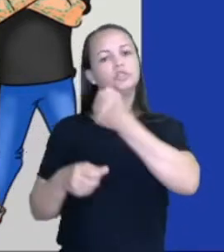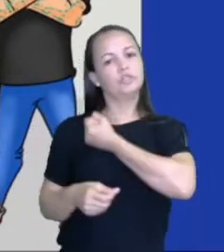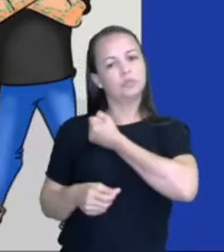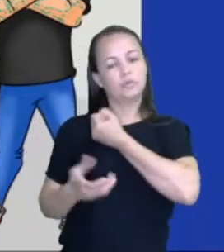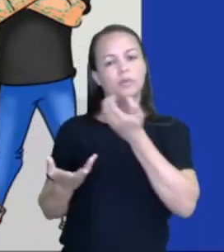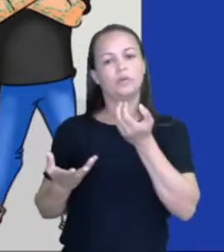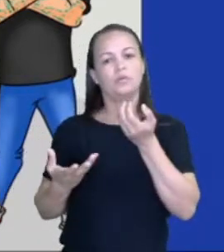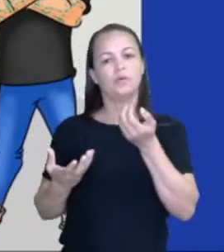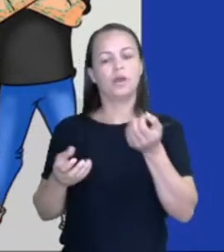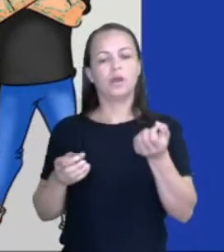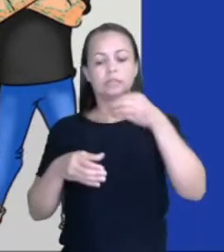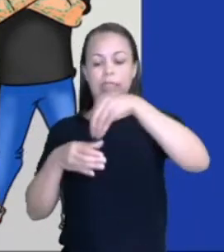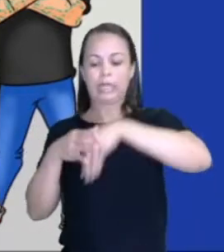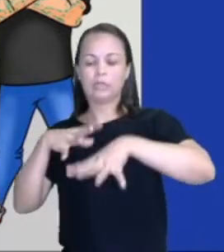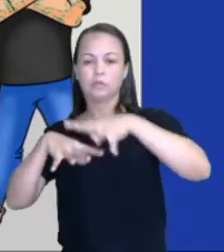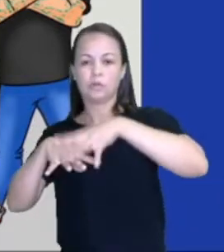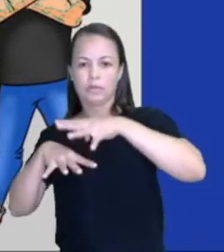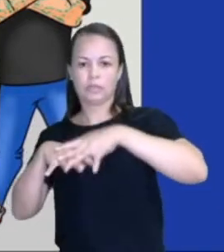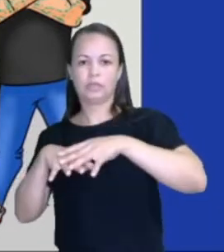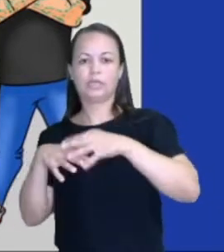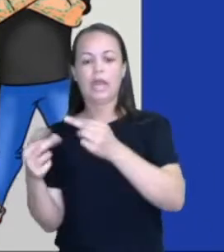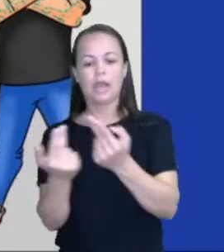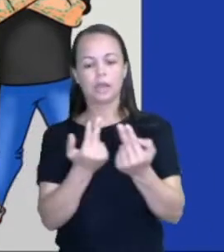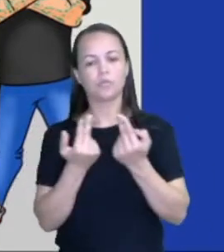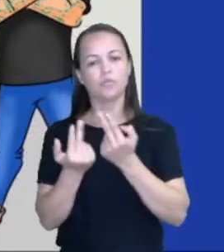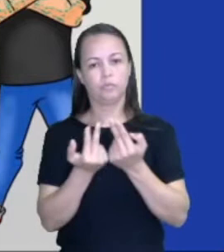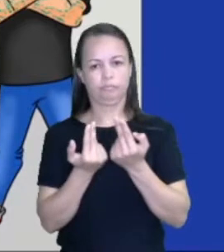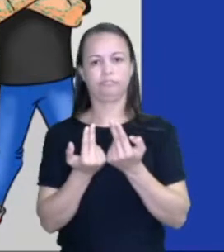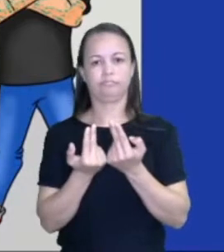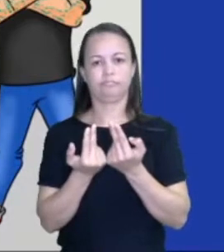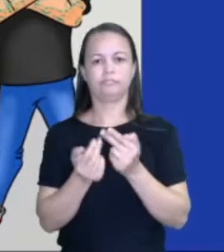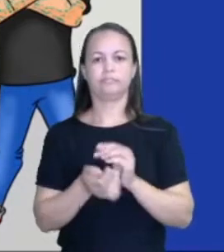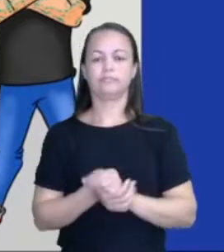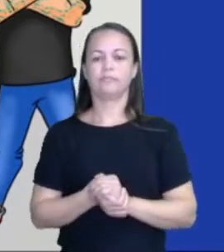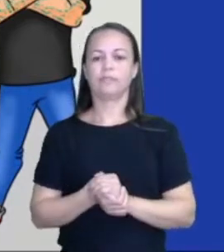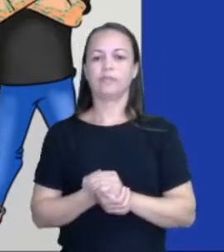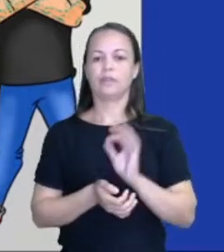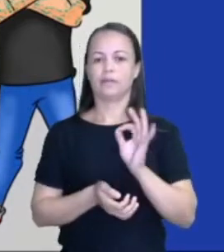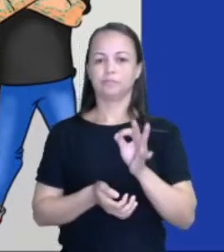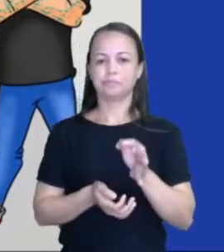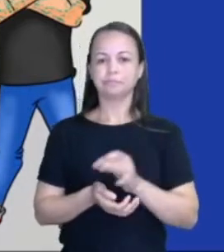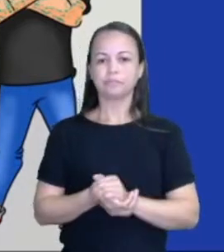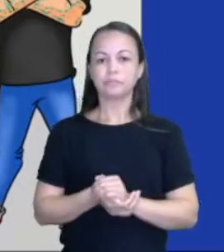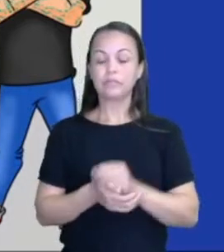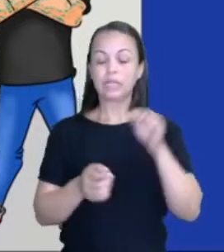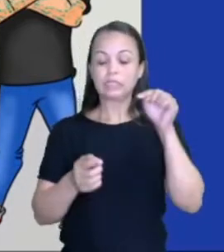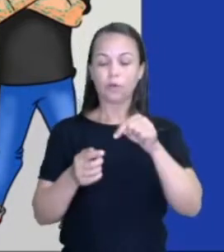uma ênfase em quê? Na igualdade. Tá certo? É